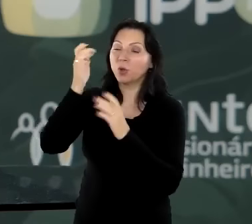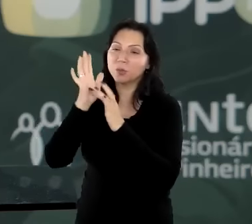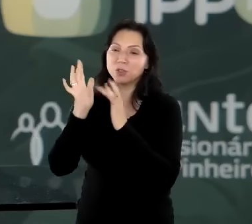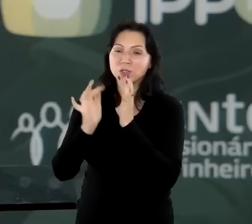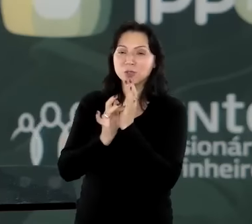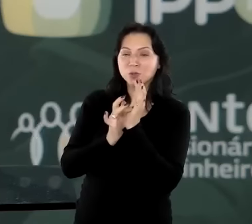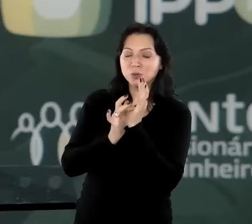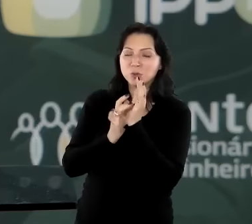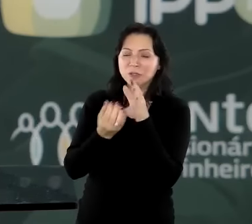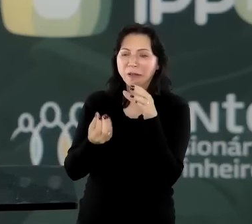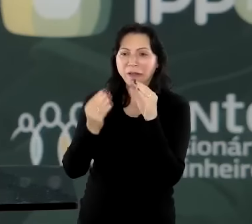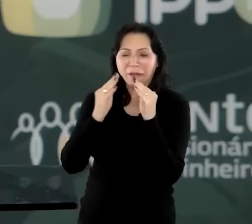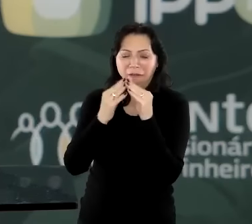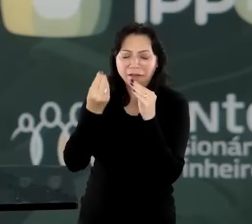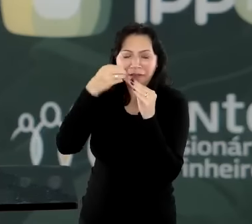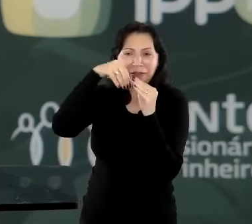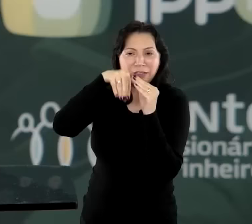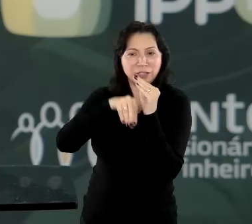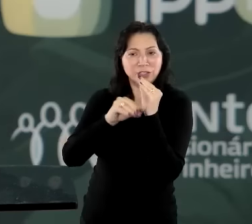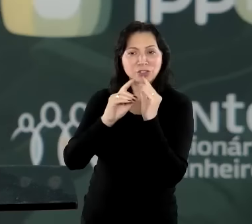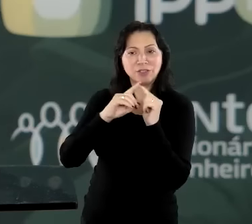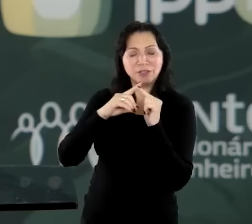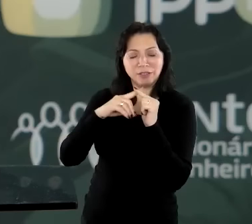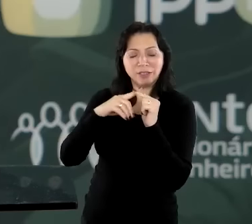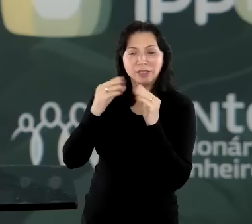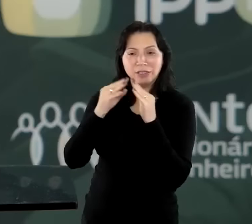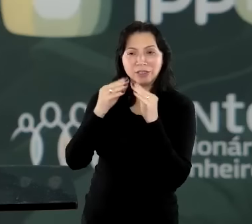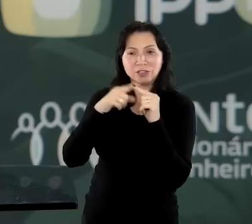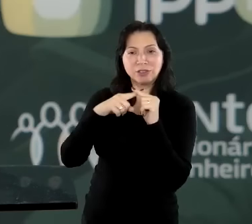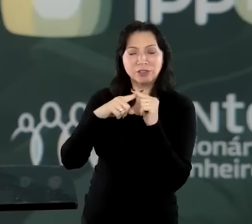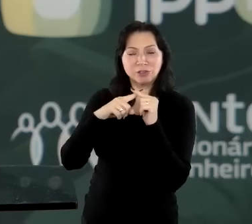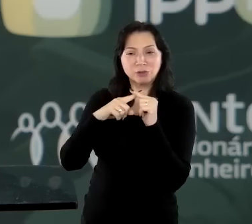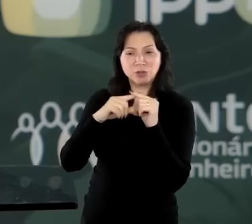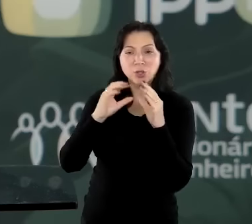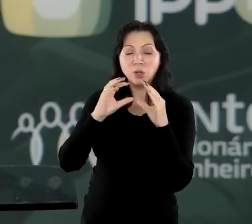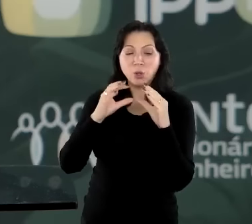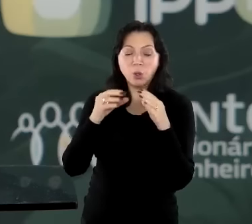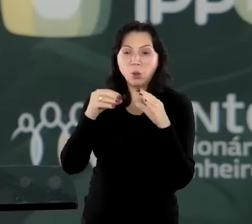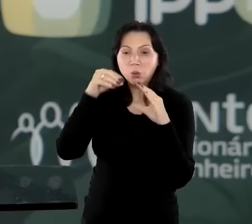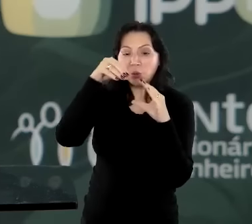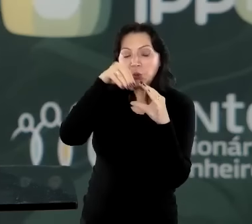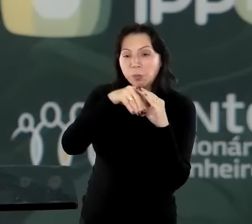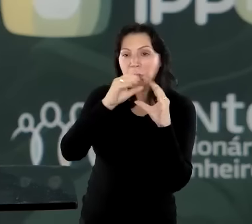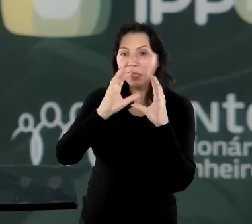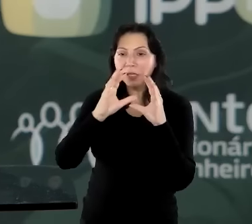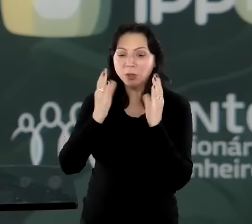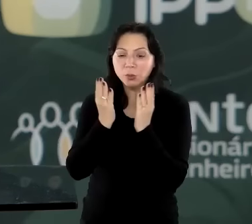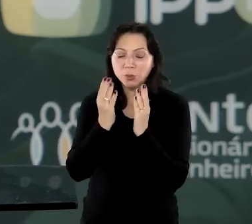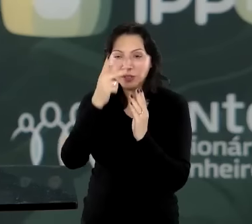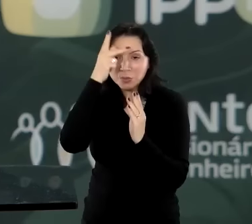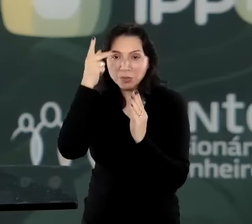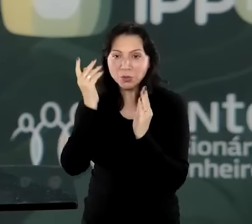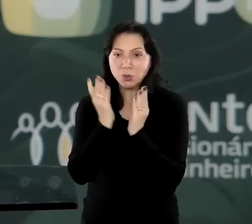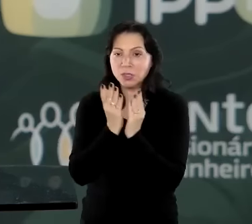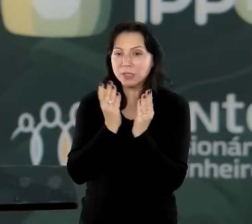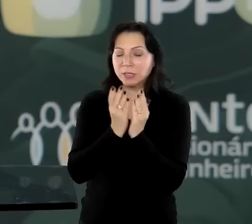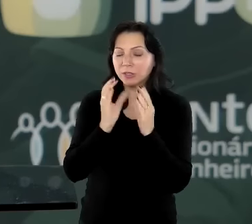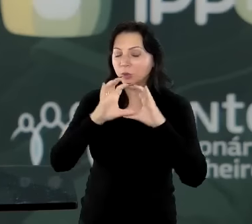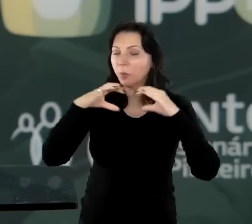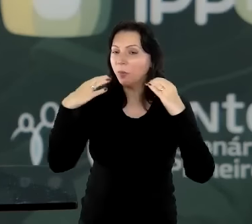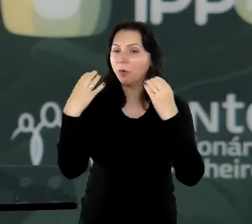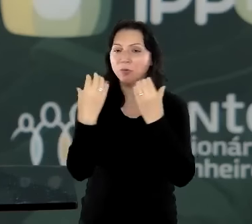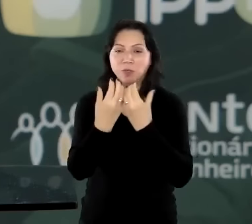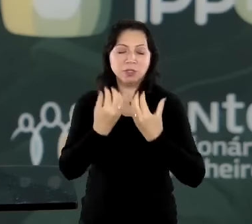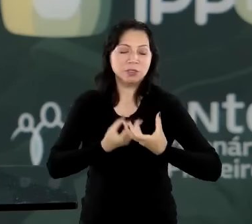acampamento espiritual, numa conferência de edificação, de avivamento, e aí você é tomado